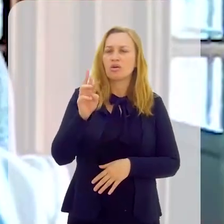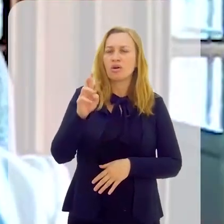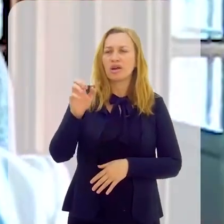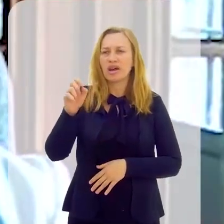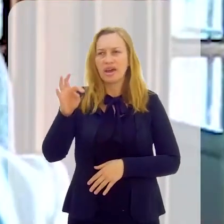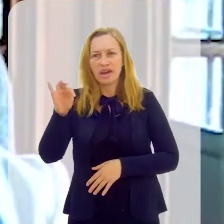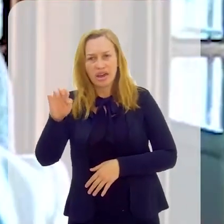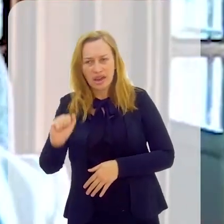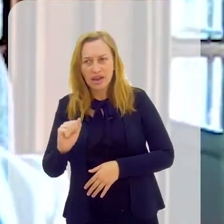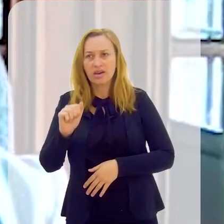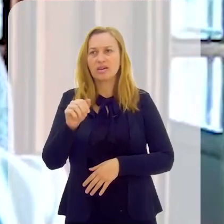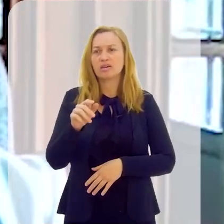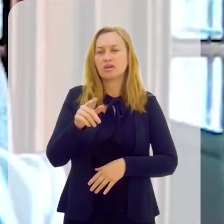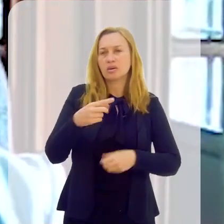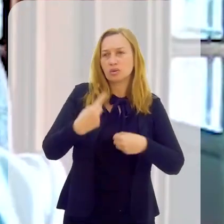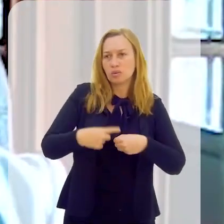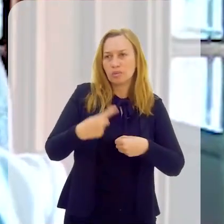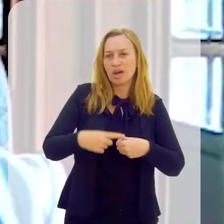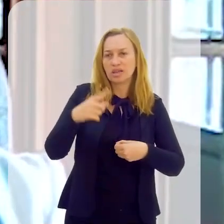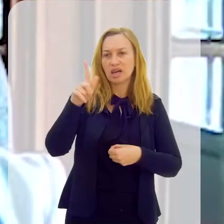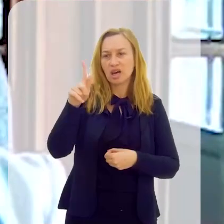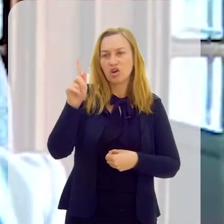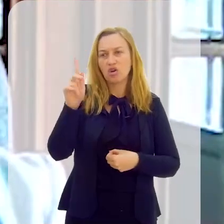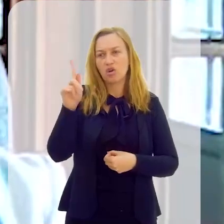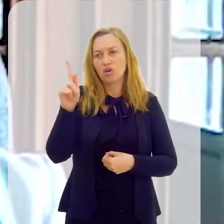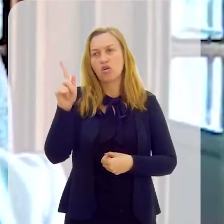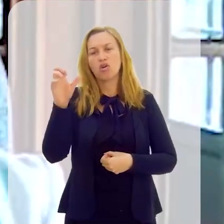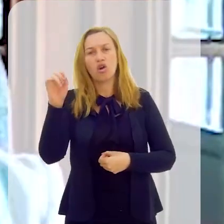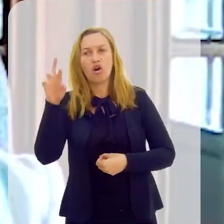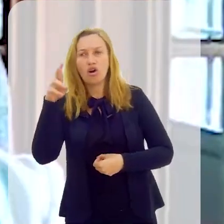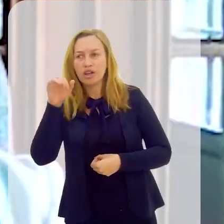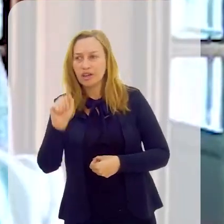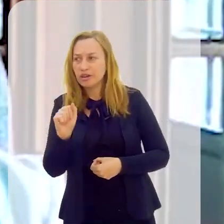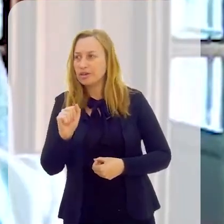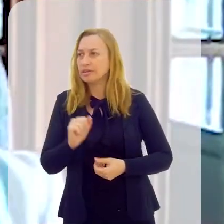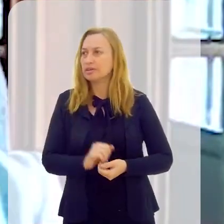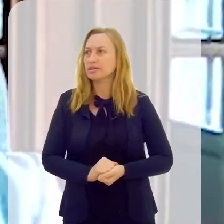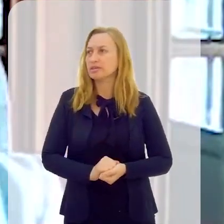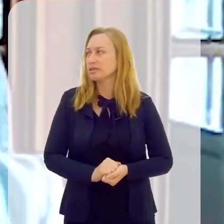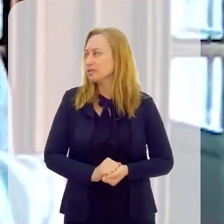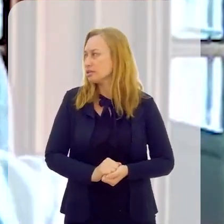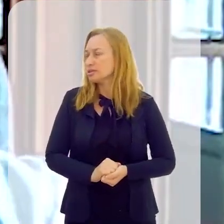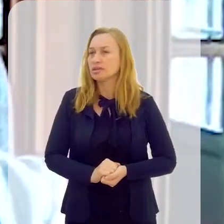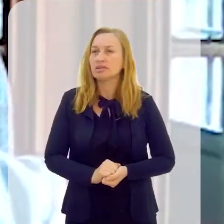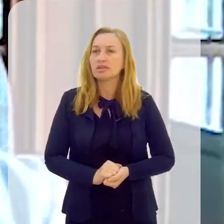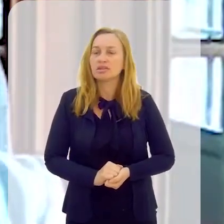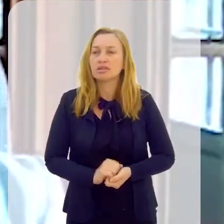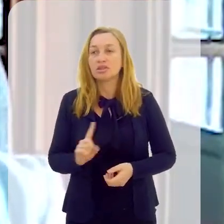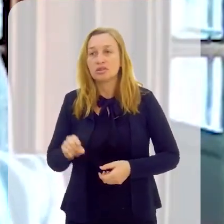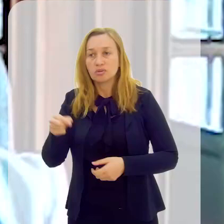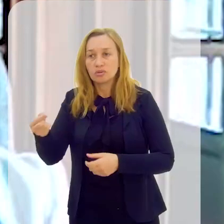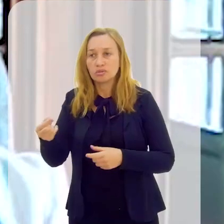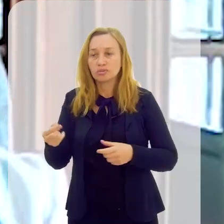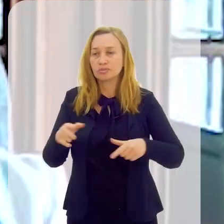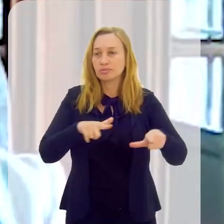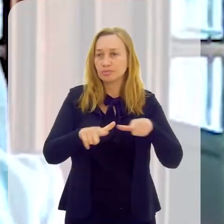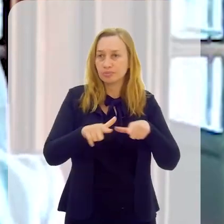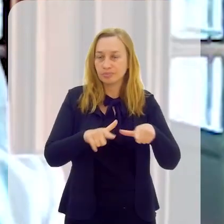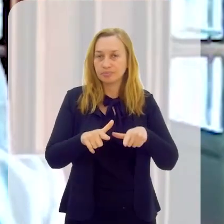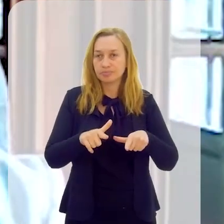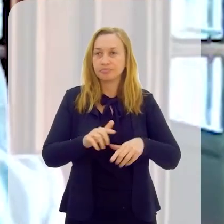Imoré, ali no bairro da Glória. Estamos ali a partir do final do ano passado, mas iniciamos as